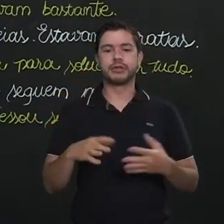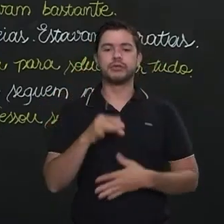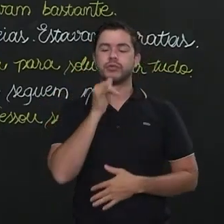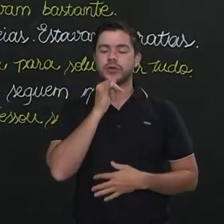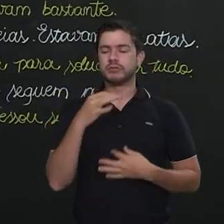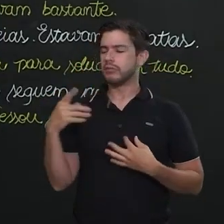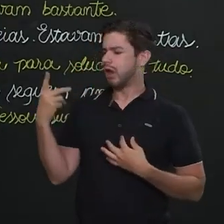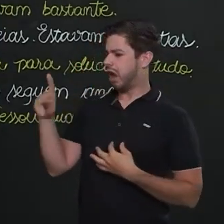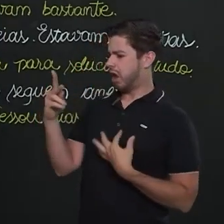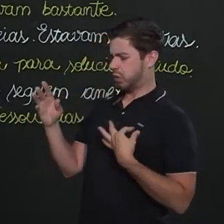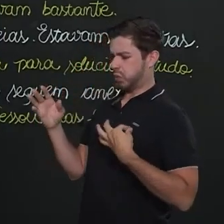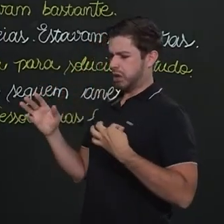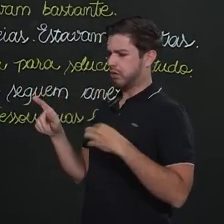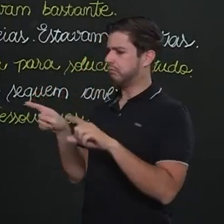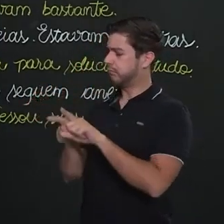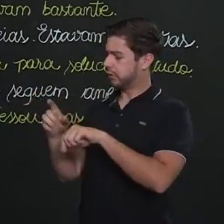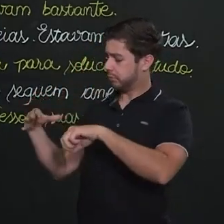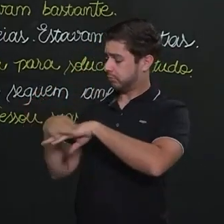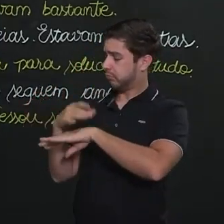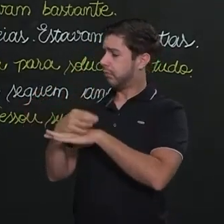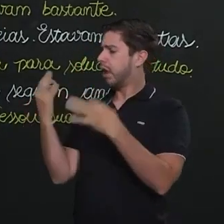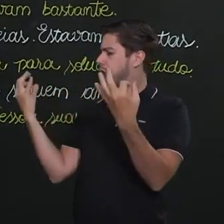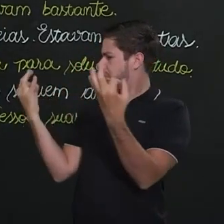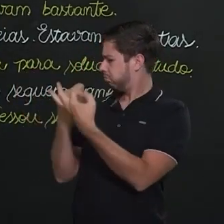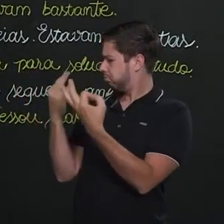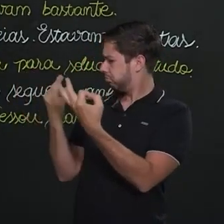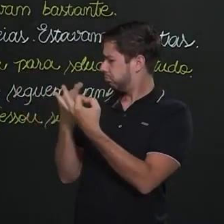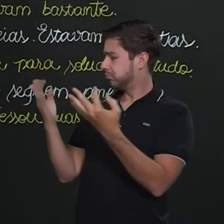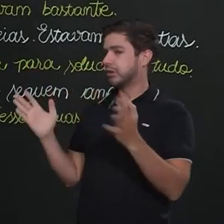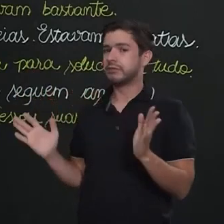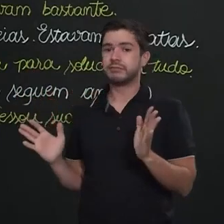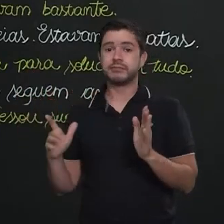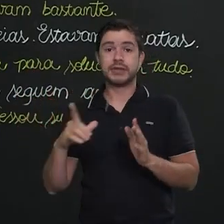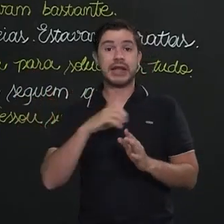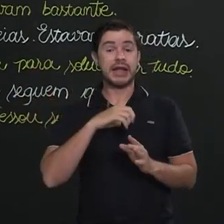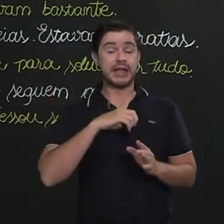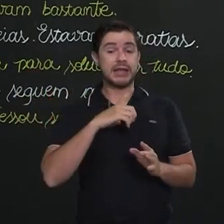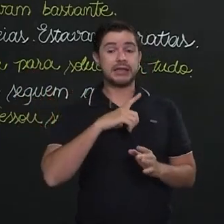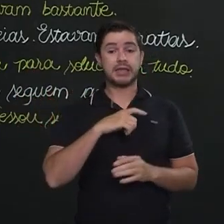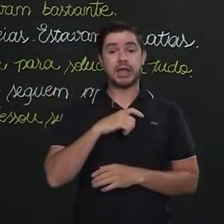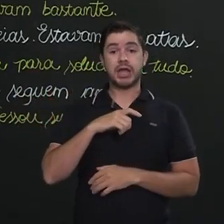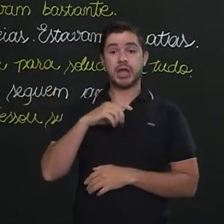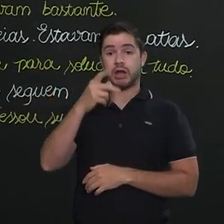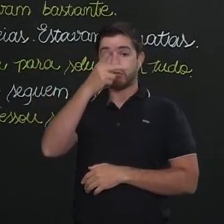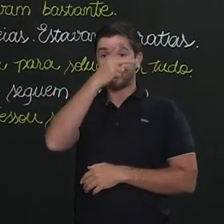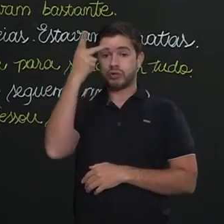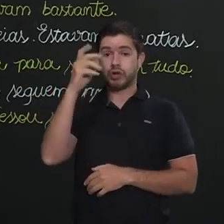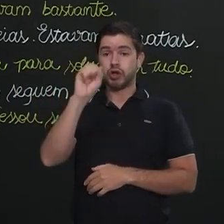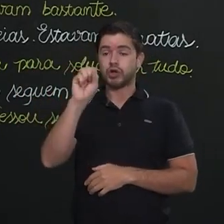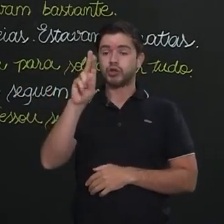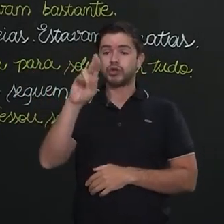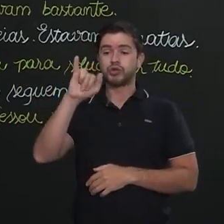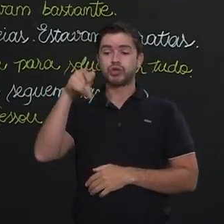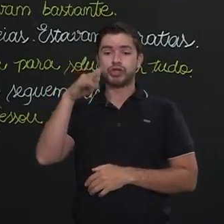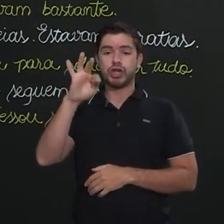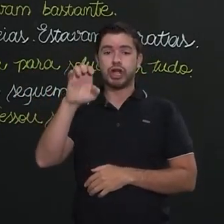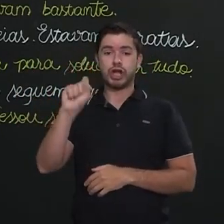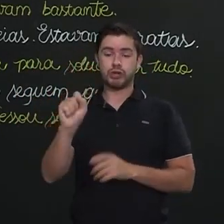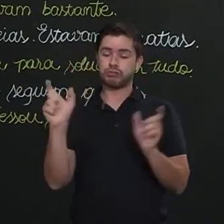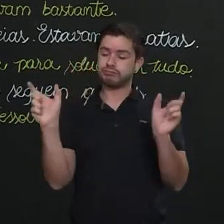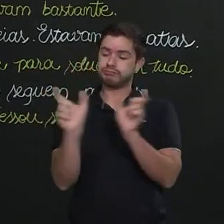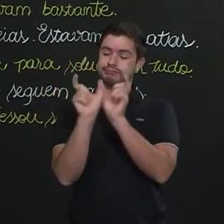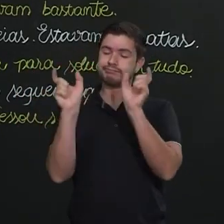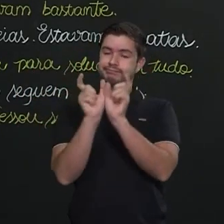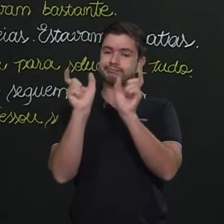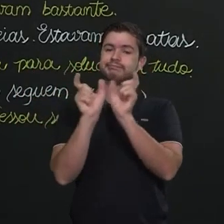Sua camisa e seu tênis são lindos. Temos aqui um caso de sujeito composto, então há uma preferência pela utilização